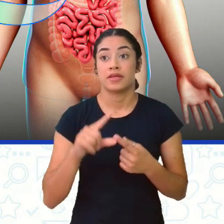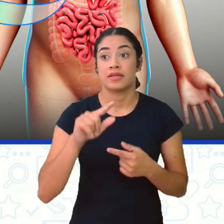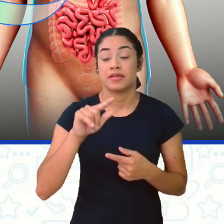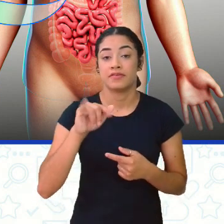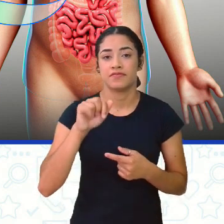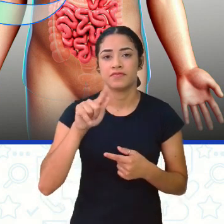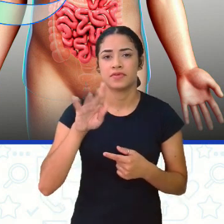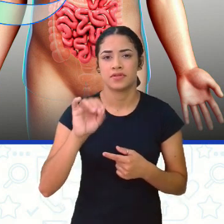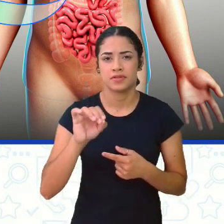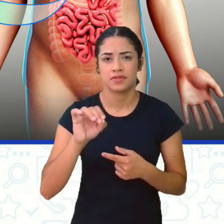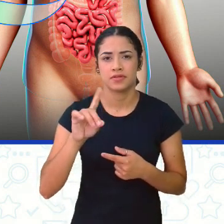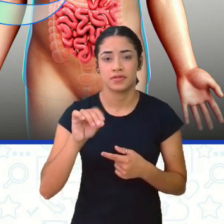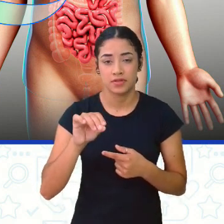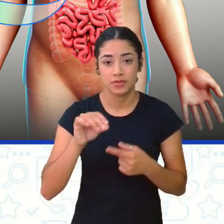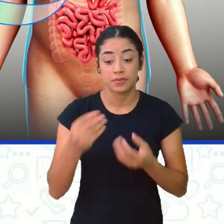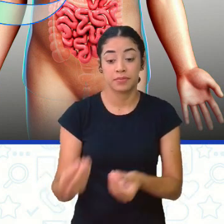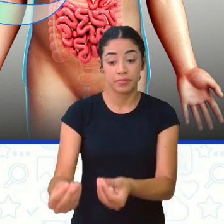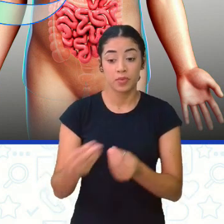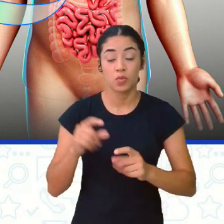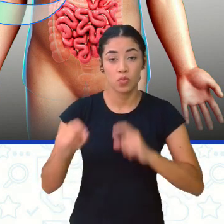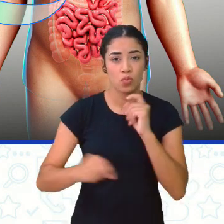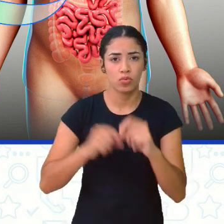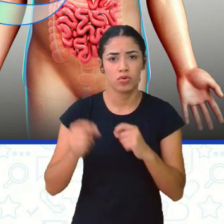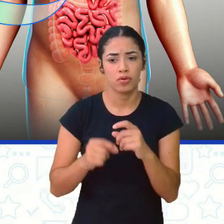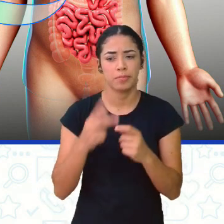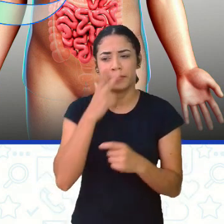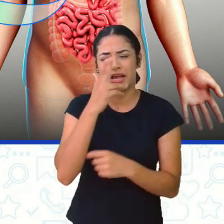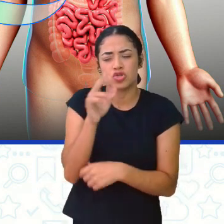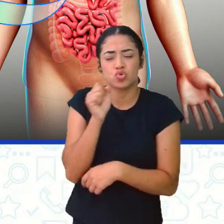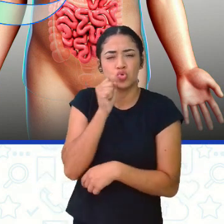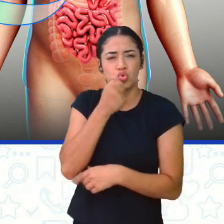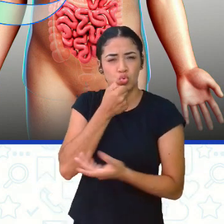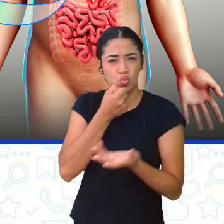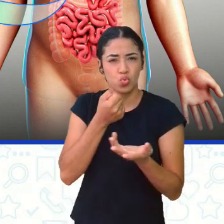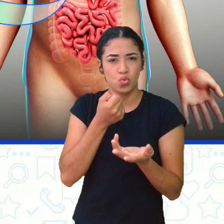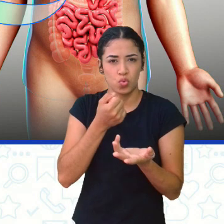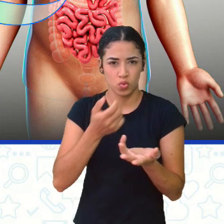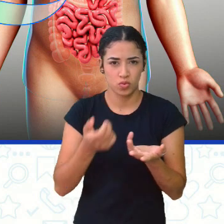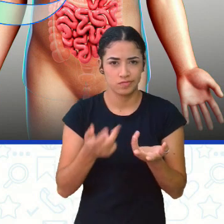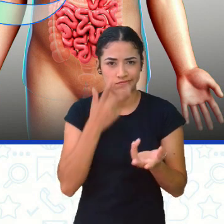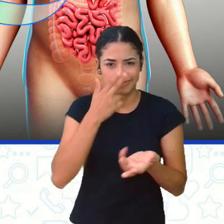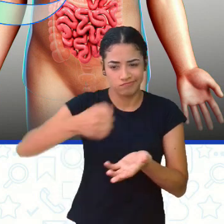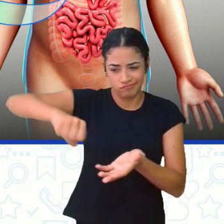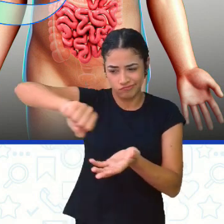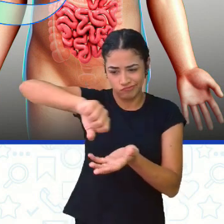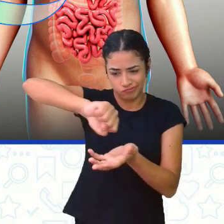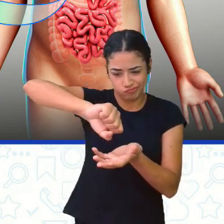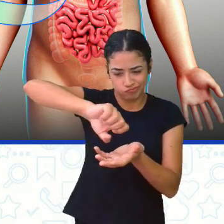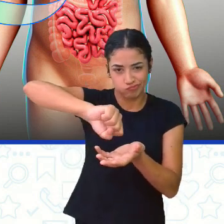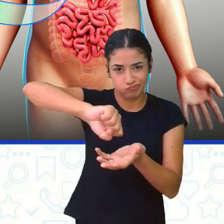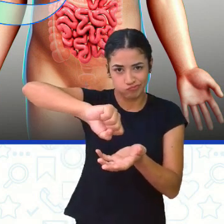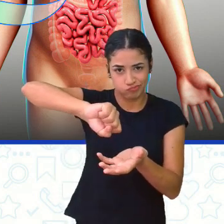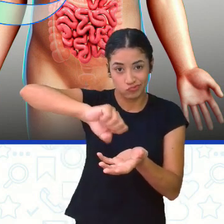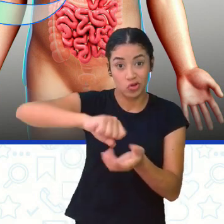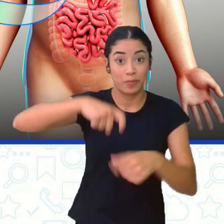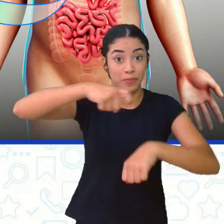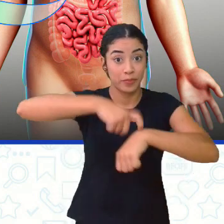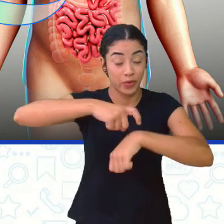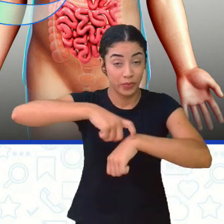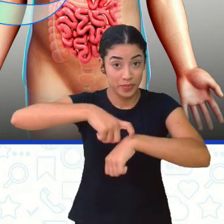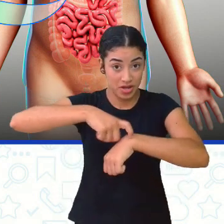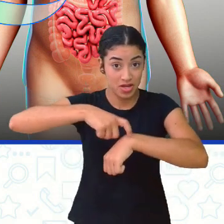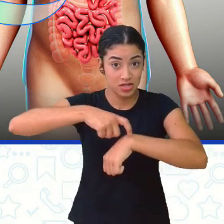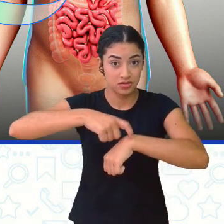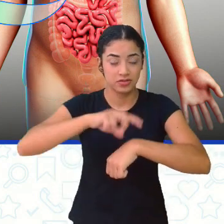vai liberar, gente, um suco muito interessante, que parece um detergente de prato. Quando a gente come alguma coisa gordurosa,